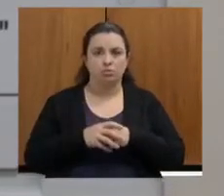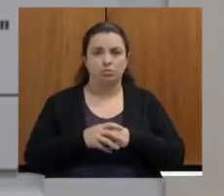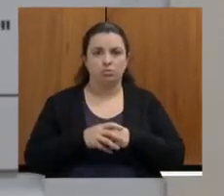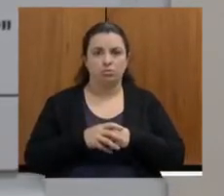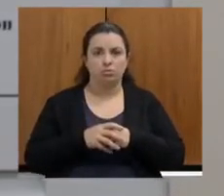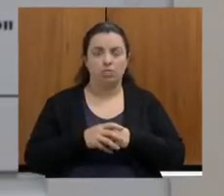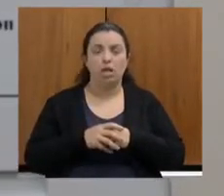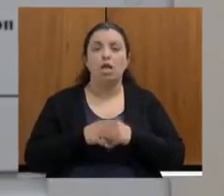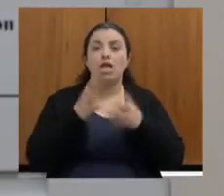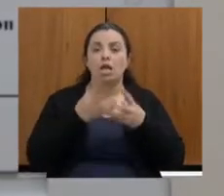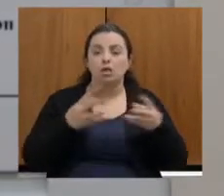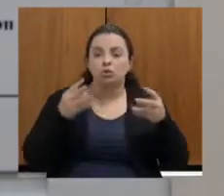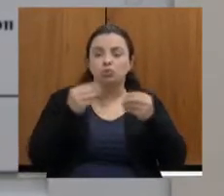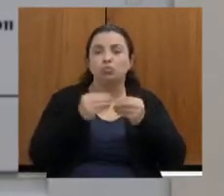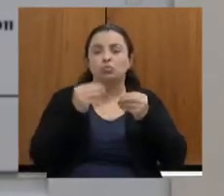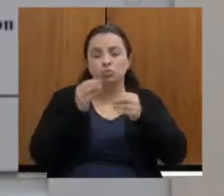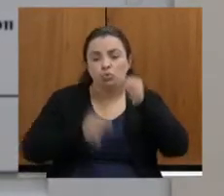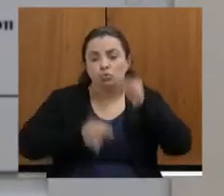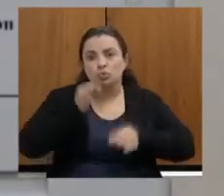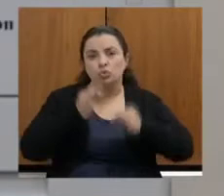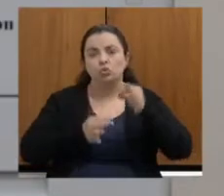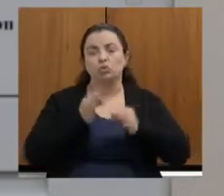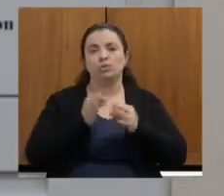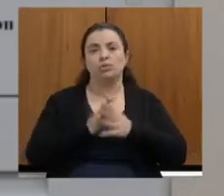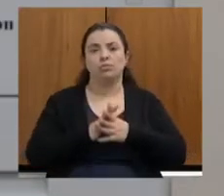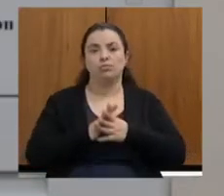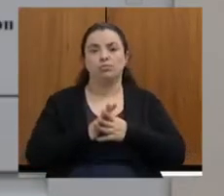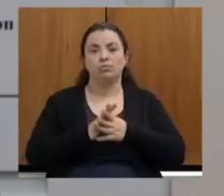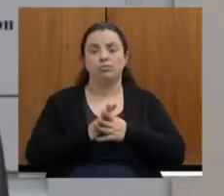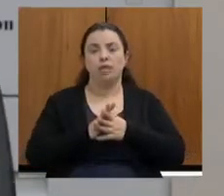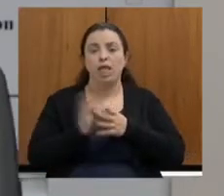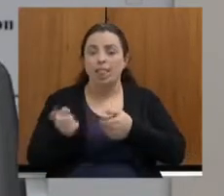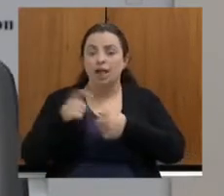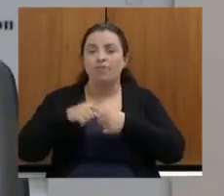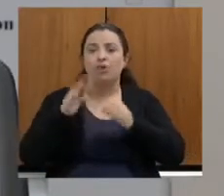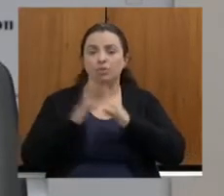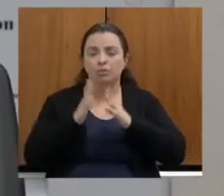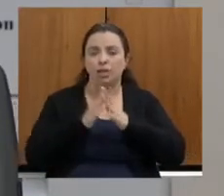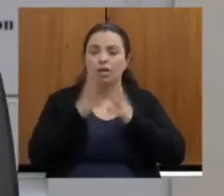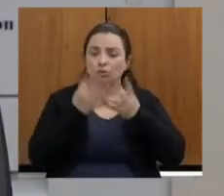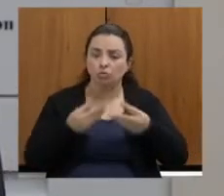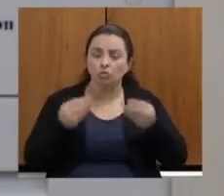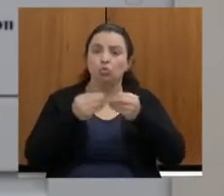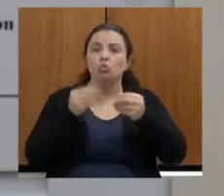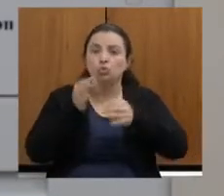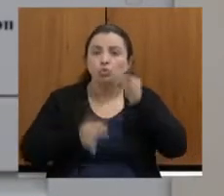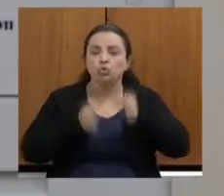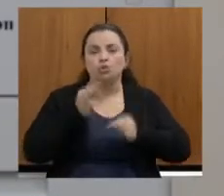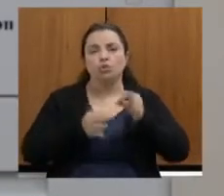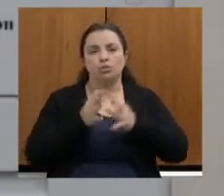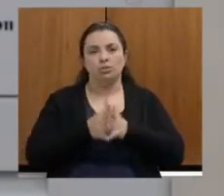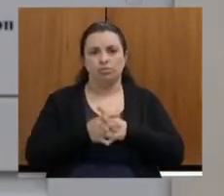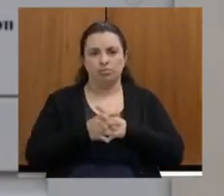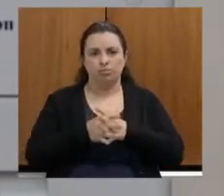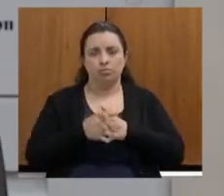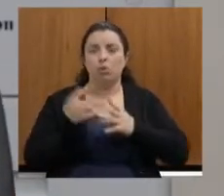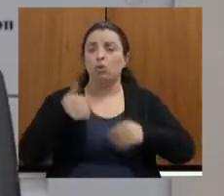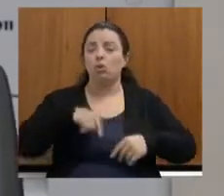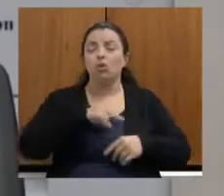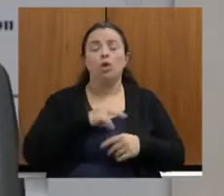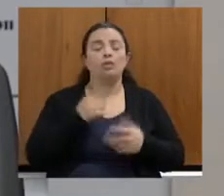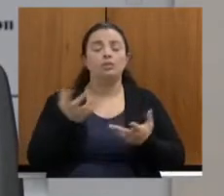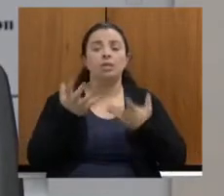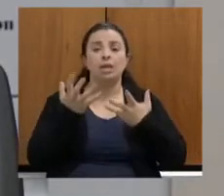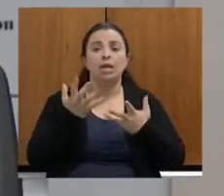nas retomadas das atividades nas voltas para As casas estão sendo mal feita o que a gente não quer nada mais